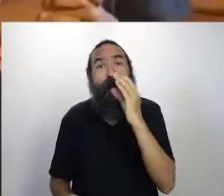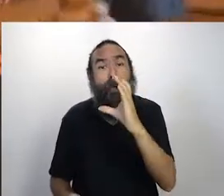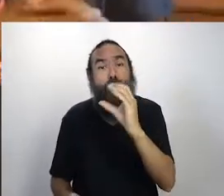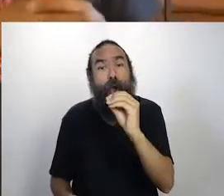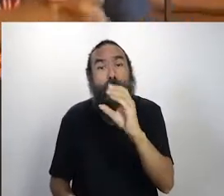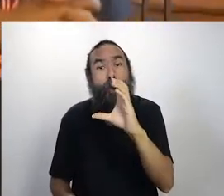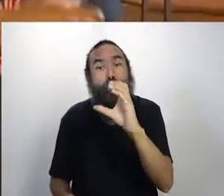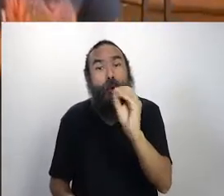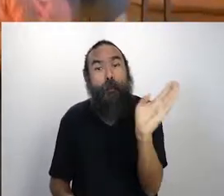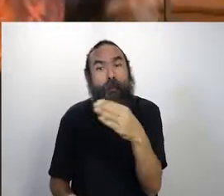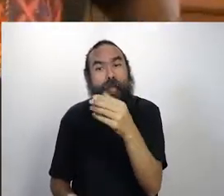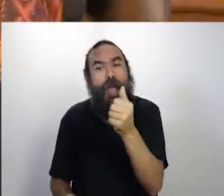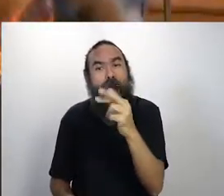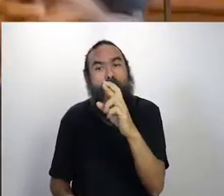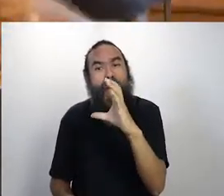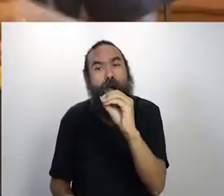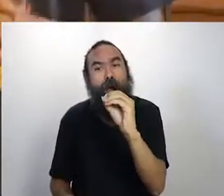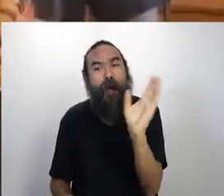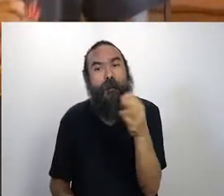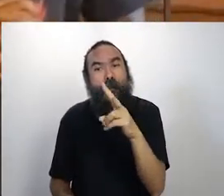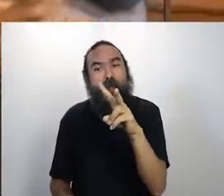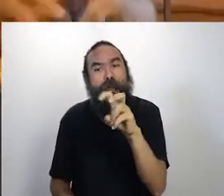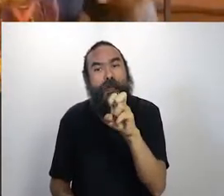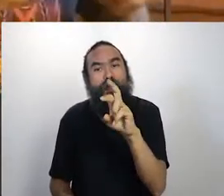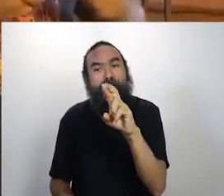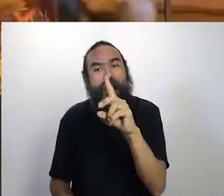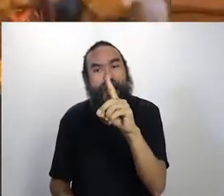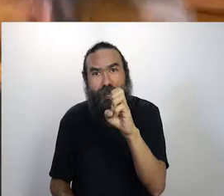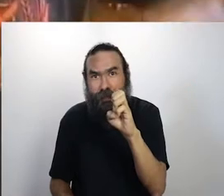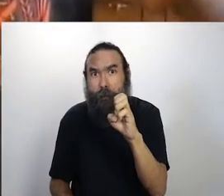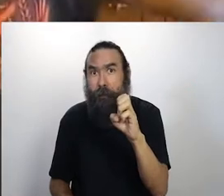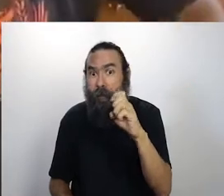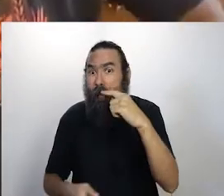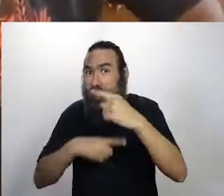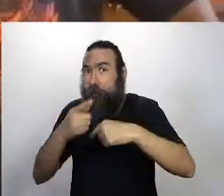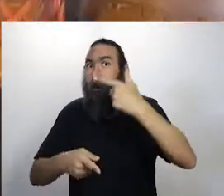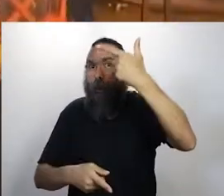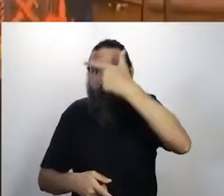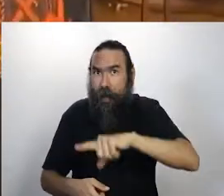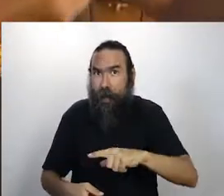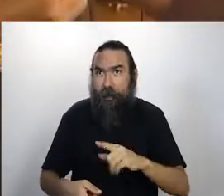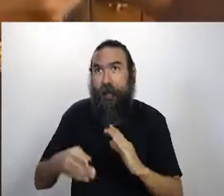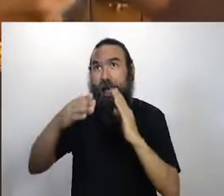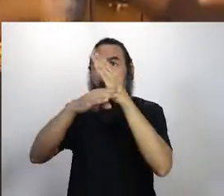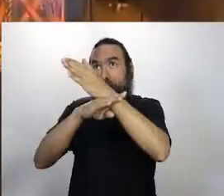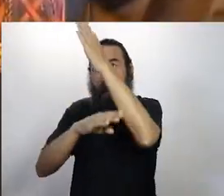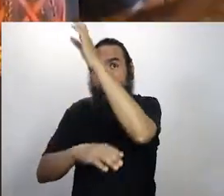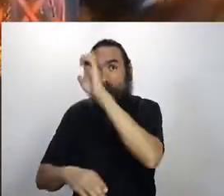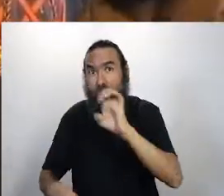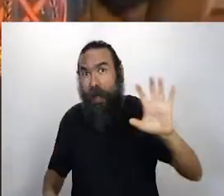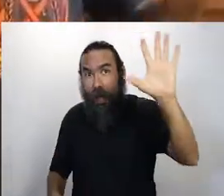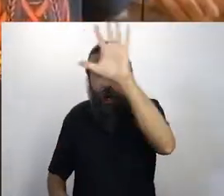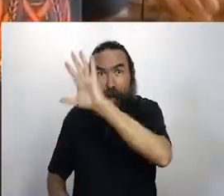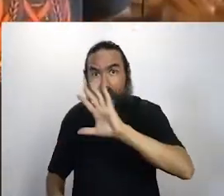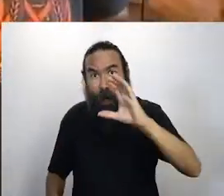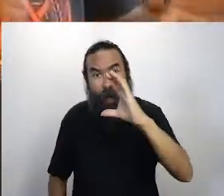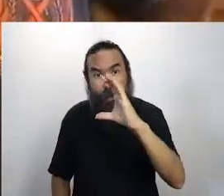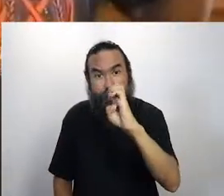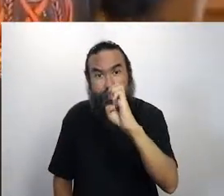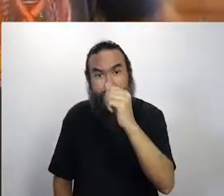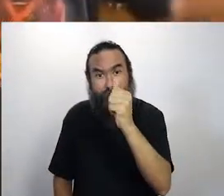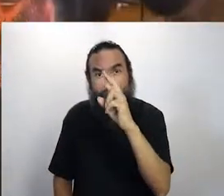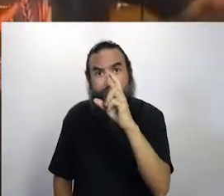derreto. Então, e tem mais, né? E tem mais. E depois a gente vai lá pro Ceará receber o nosso mestre, grande